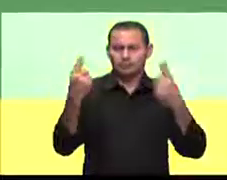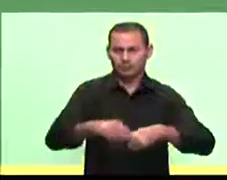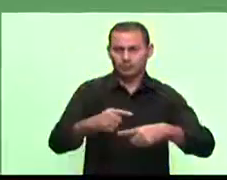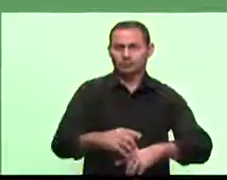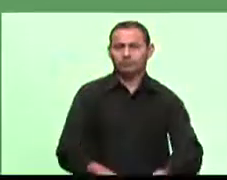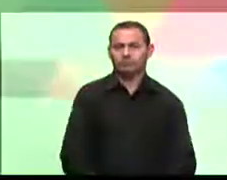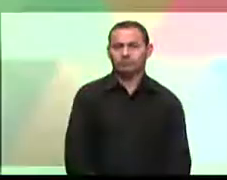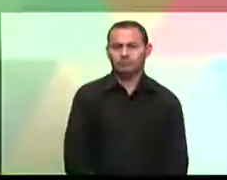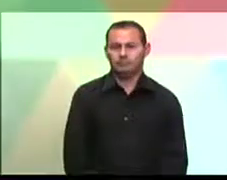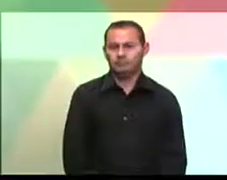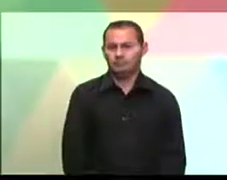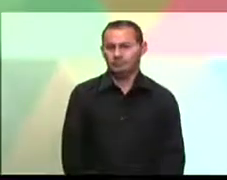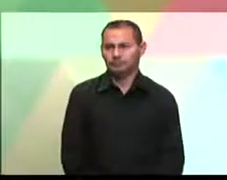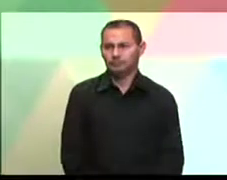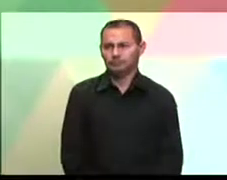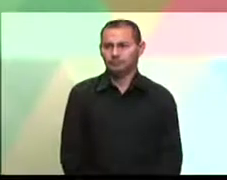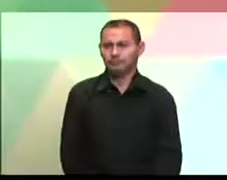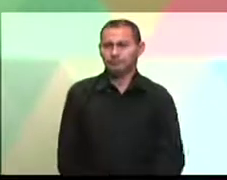desafio.